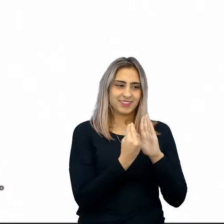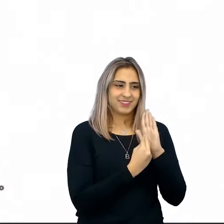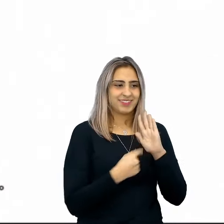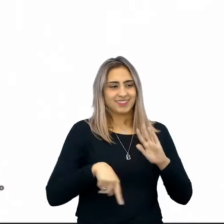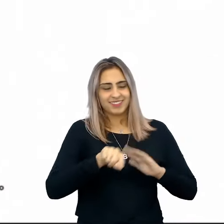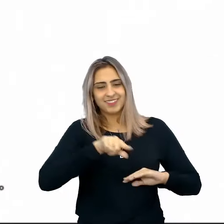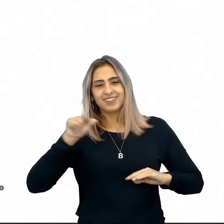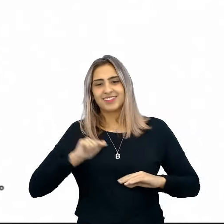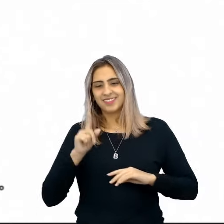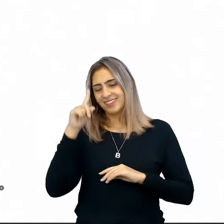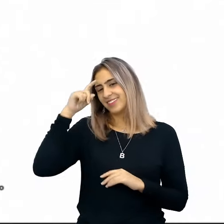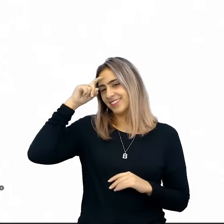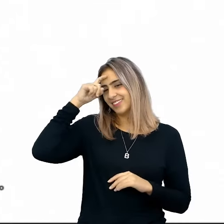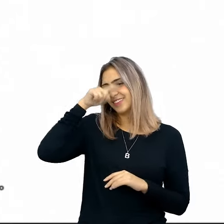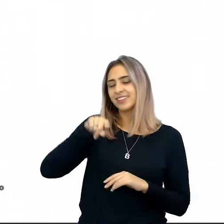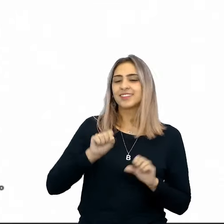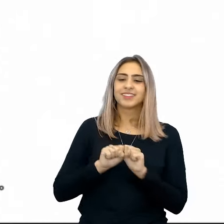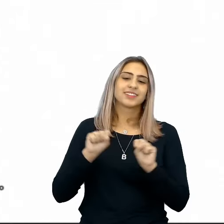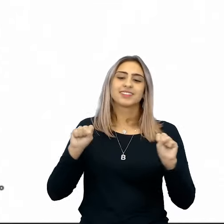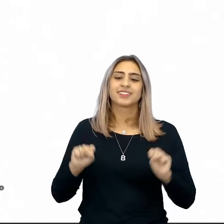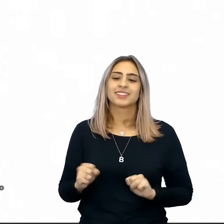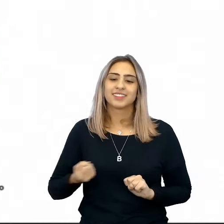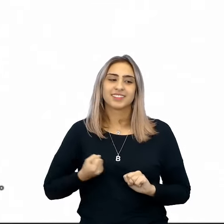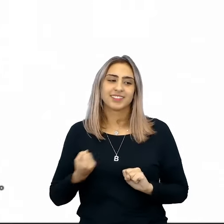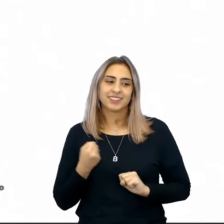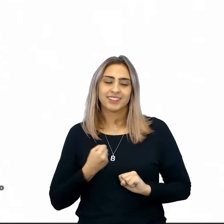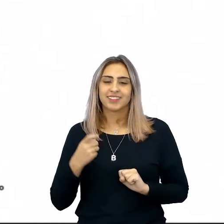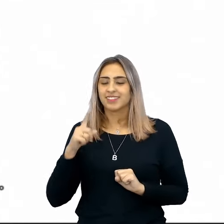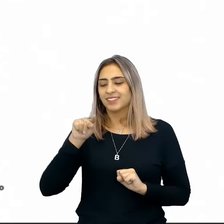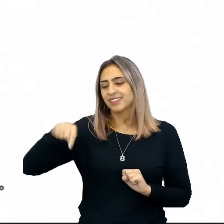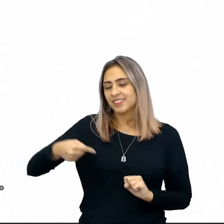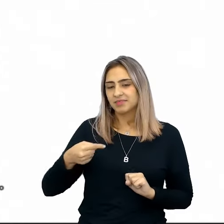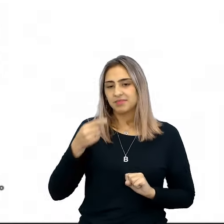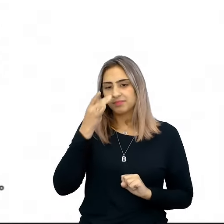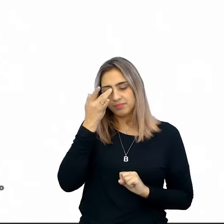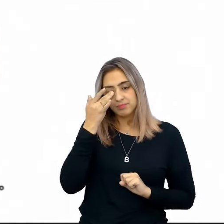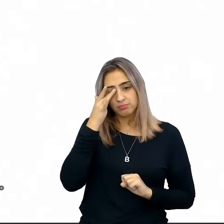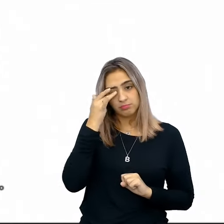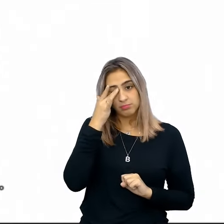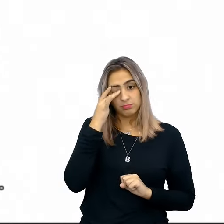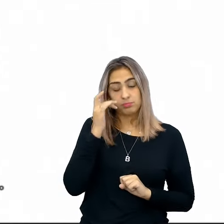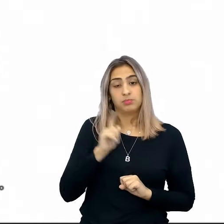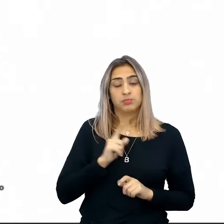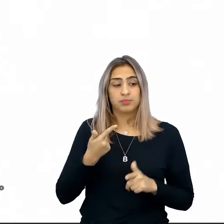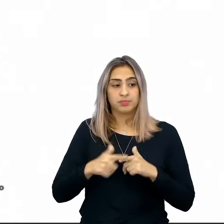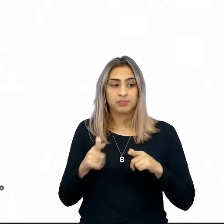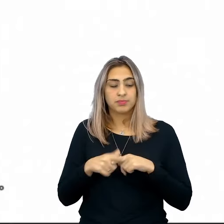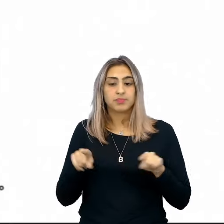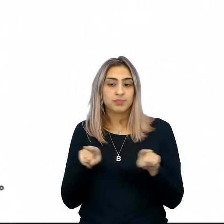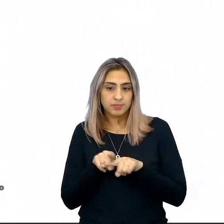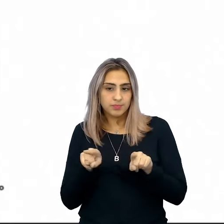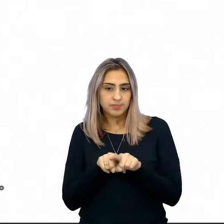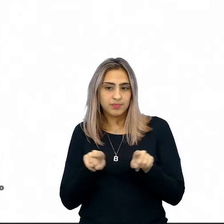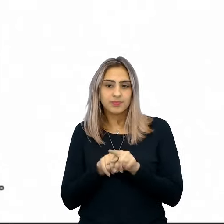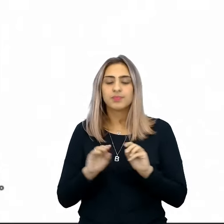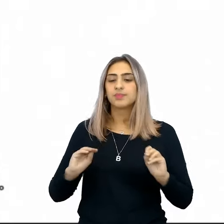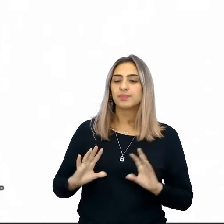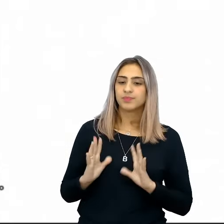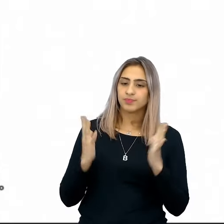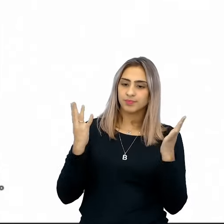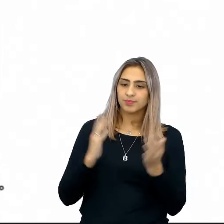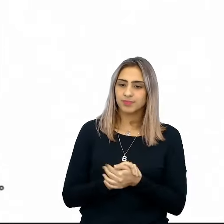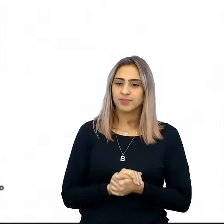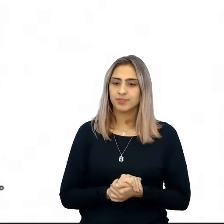eles tiveram dificuldade lá no sistema de numeração decimal, então, né, provavelmente eles tenham problema também na resolução